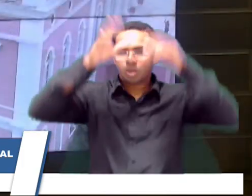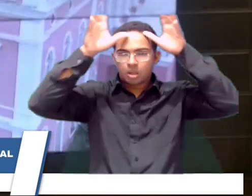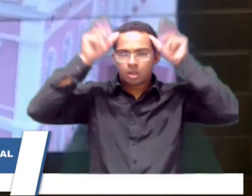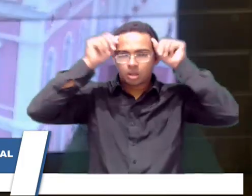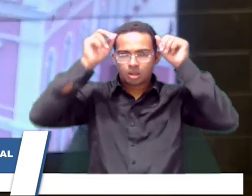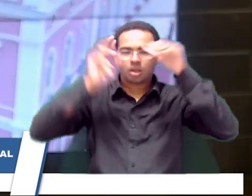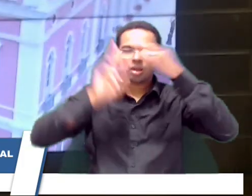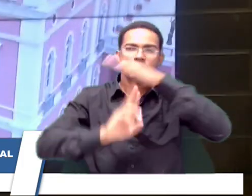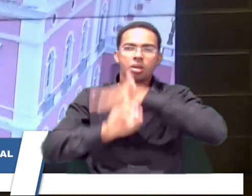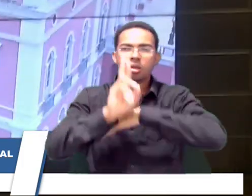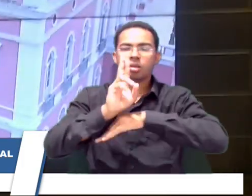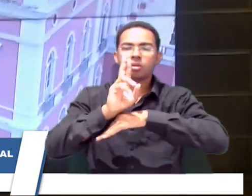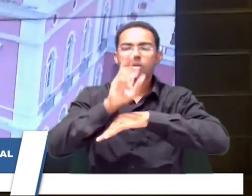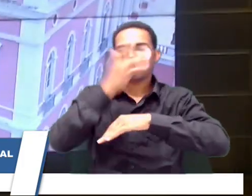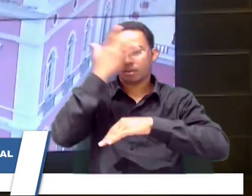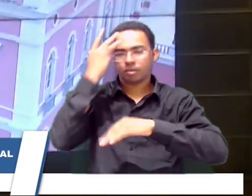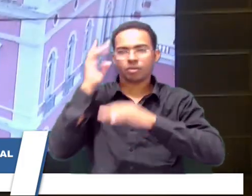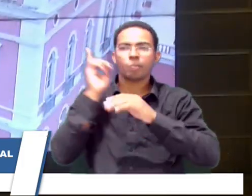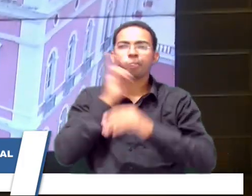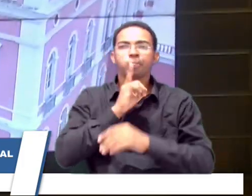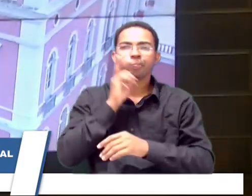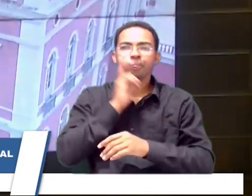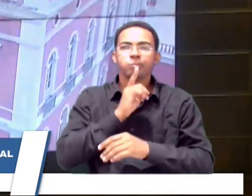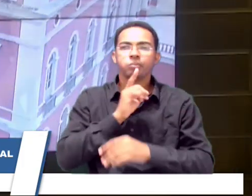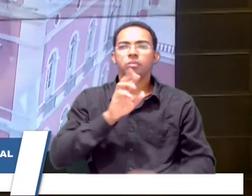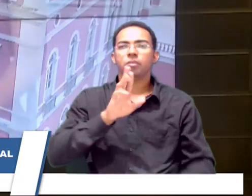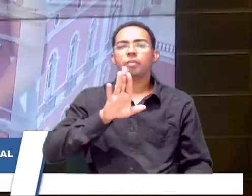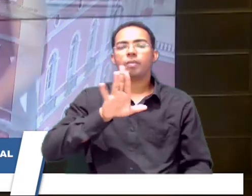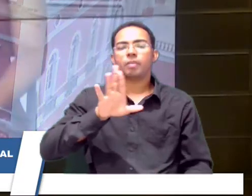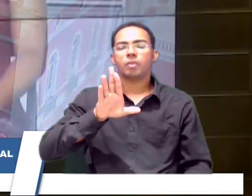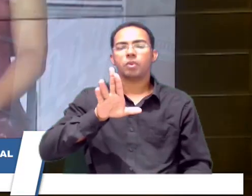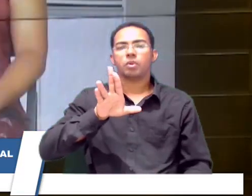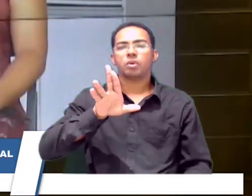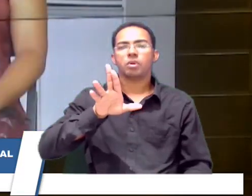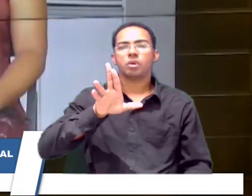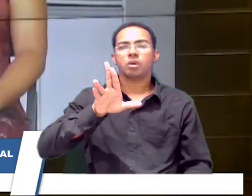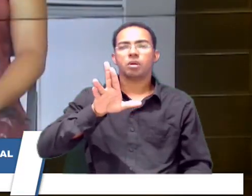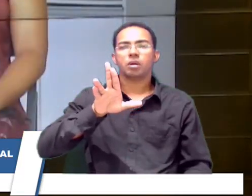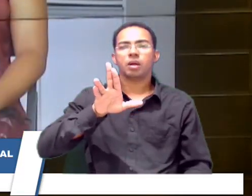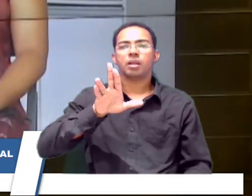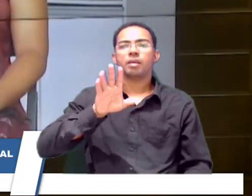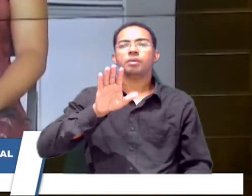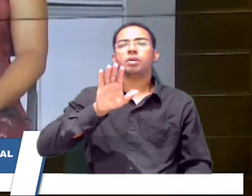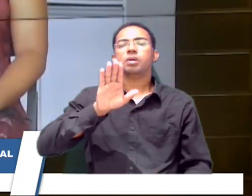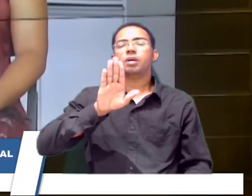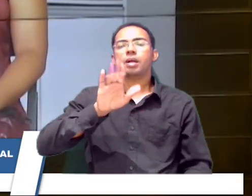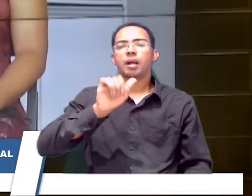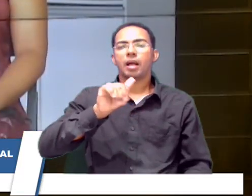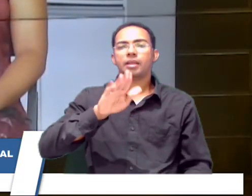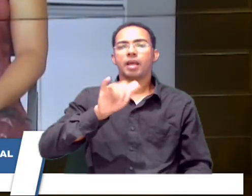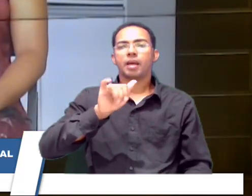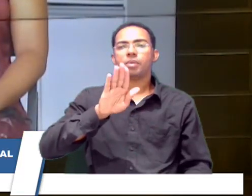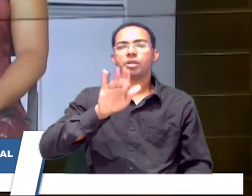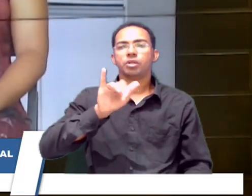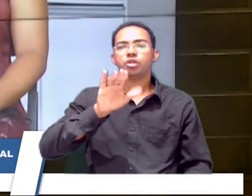dos Estados Unidos, canabidiol, né? Canabidiol. Aí ele me falou, não, Zé, eu